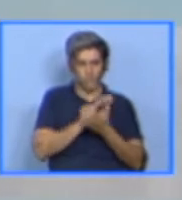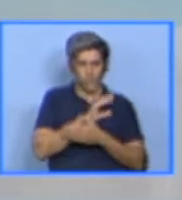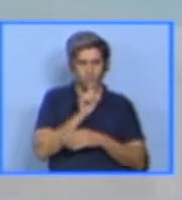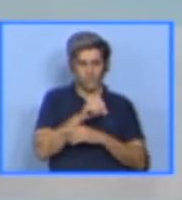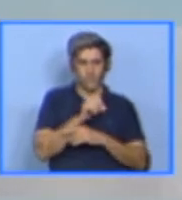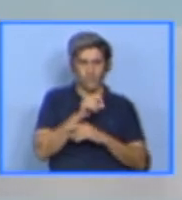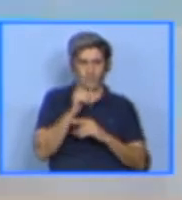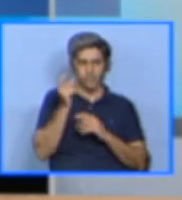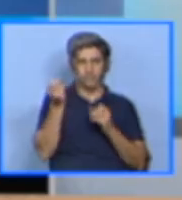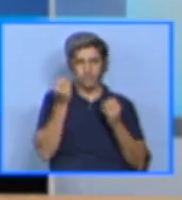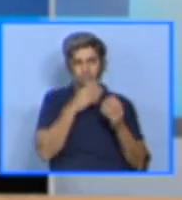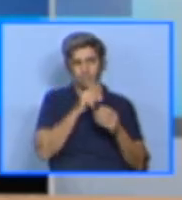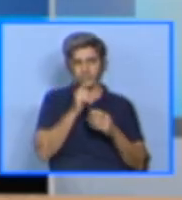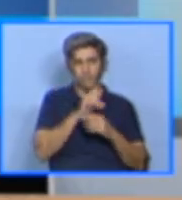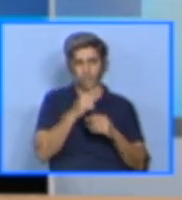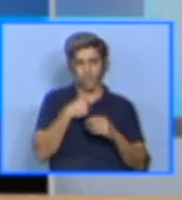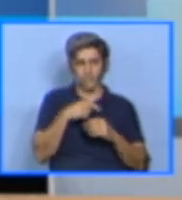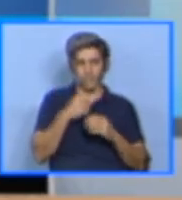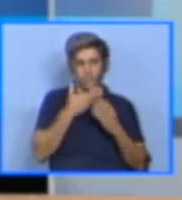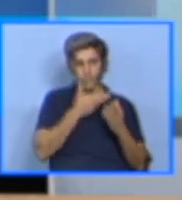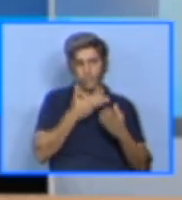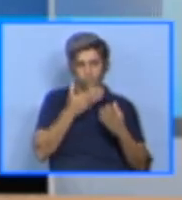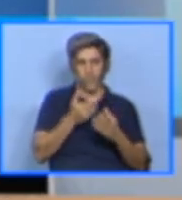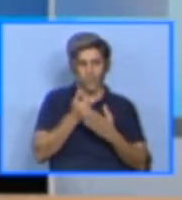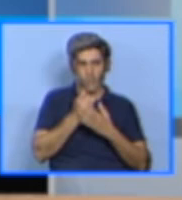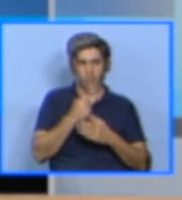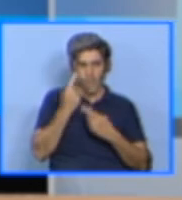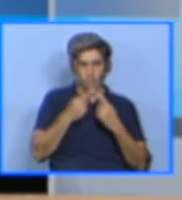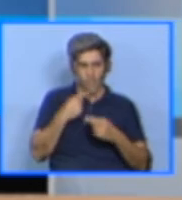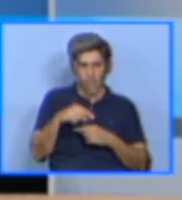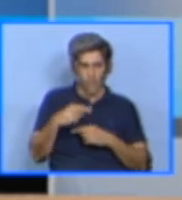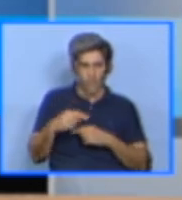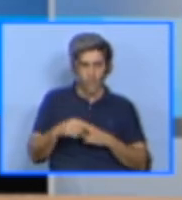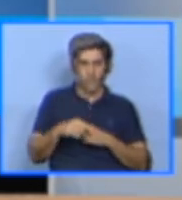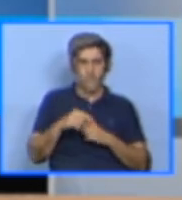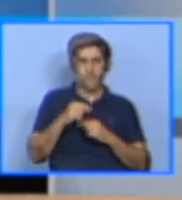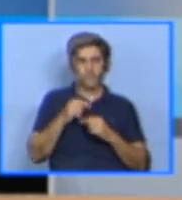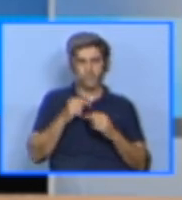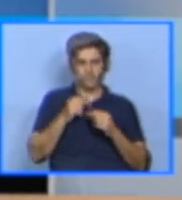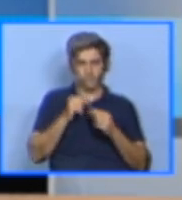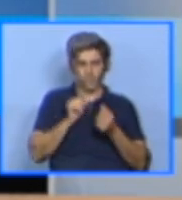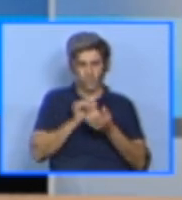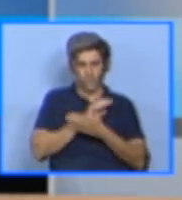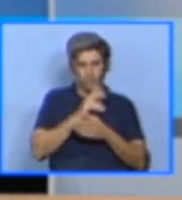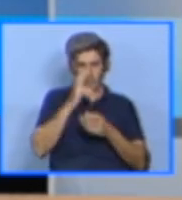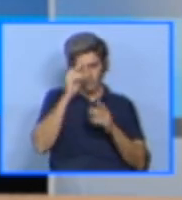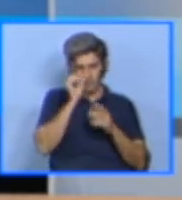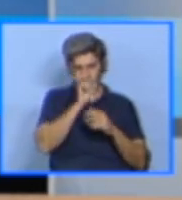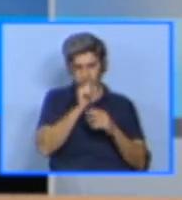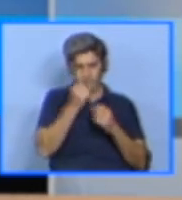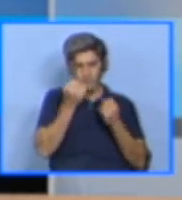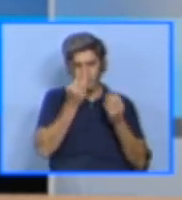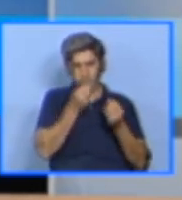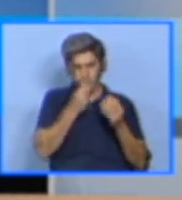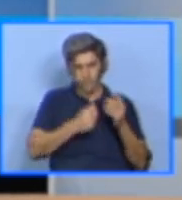meios de comunicação social, que também é uma das formas que nós temos de ajudar e com alguns apoios aos meios de comunicação social da Rússia, nomeadamente